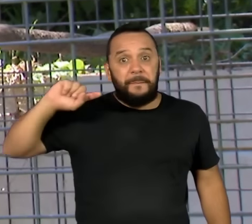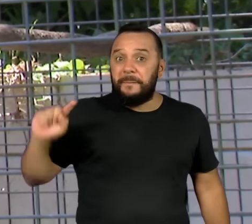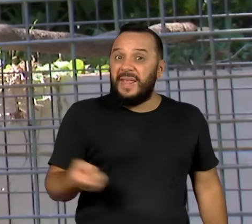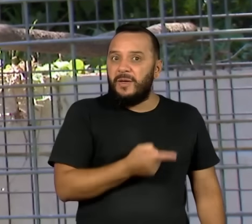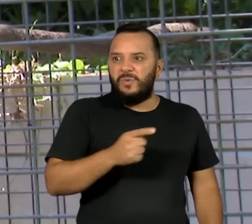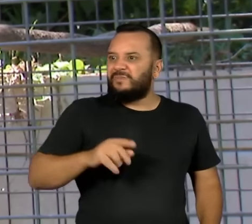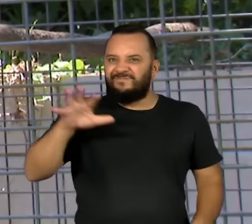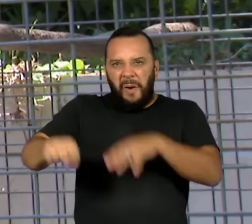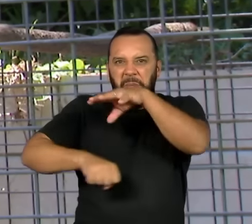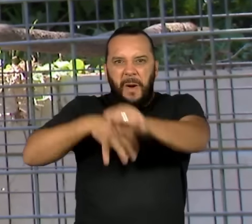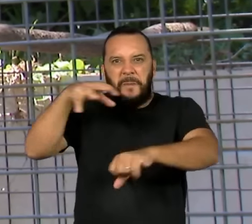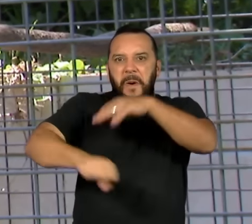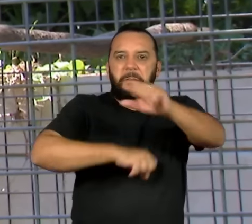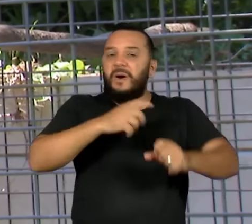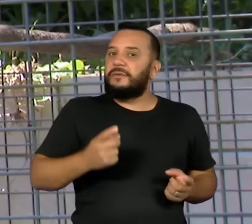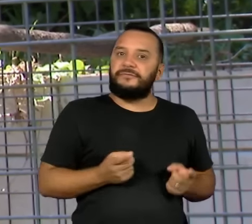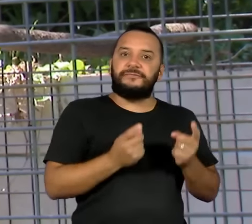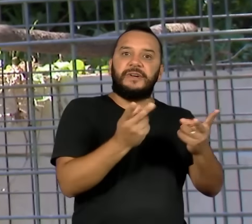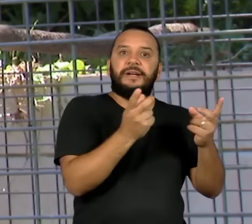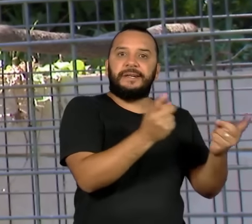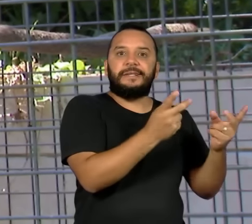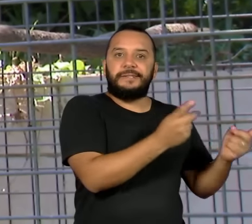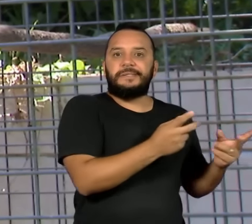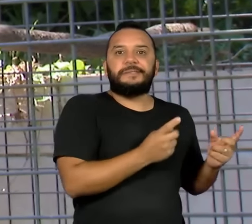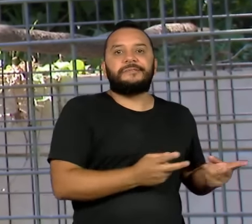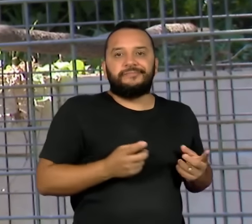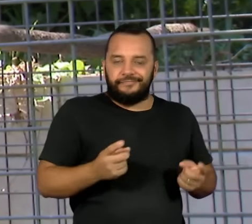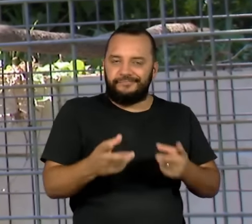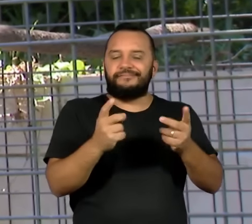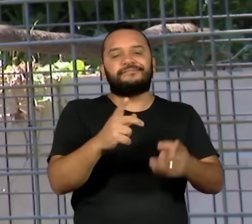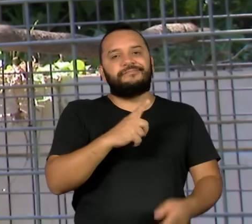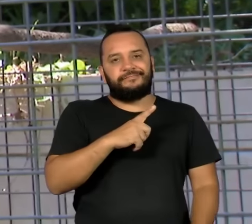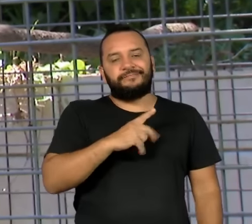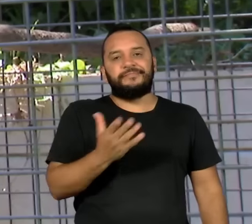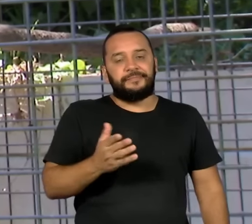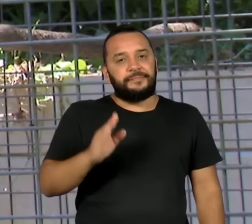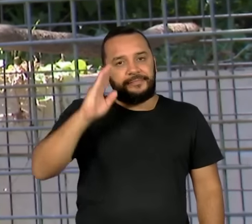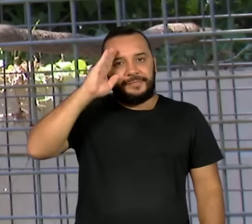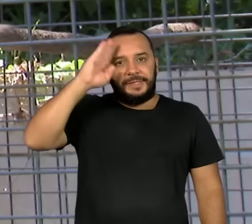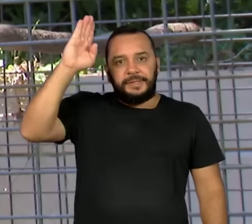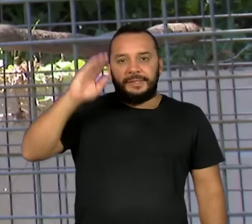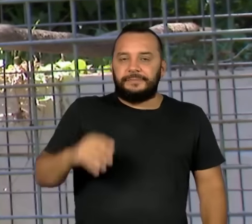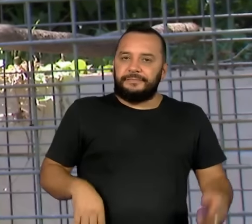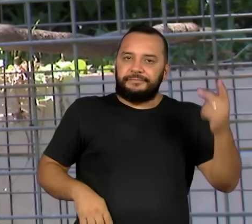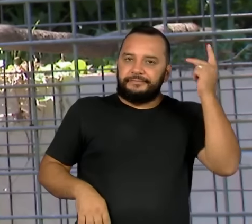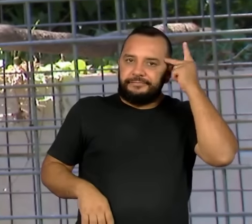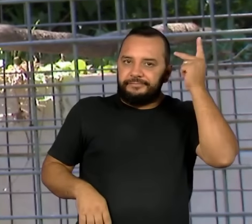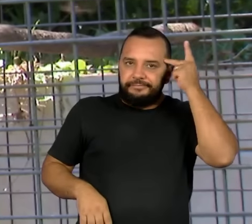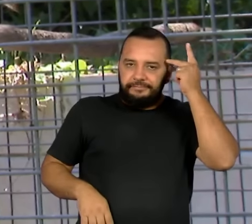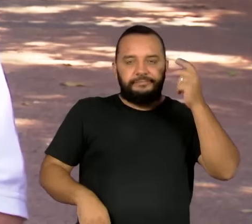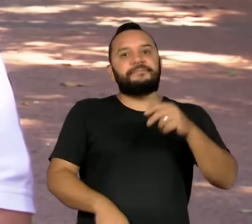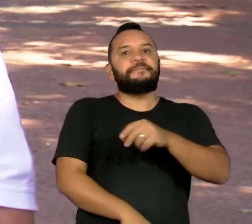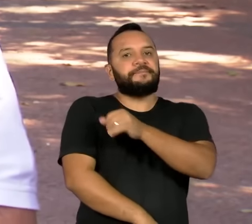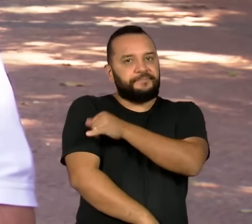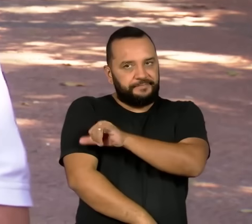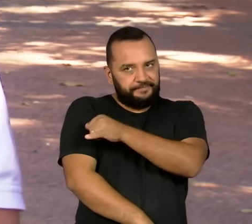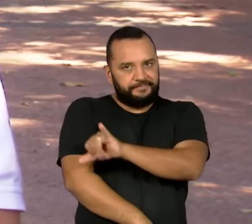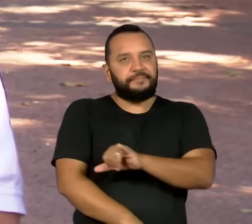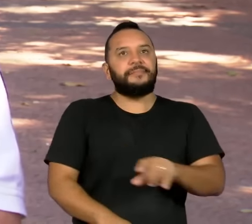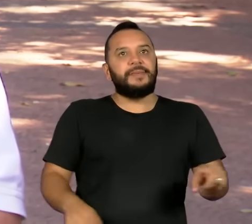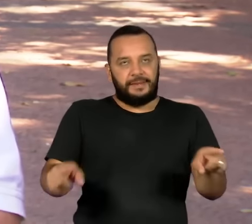servir o mercado ilegal de aves exóticas, principalmente nos estados de São Paulo e Rio de Janeiro, mas